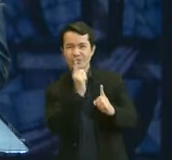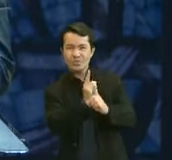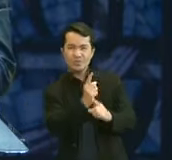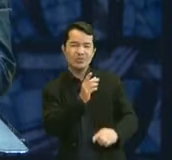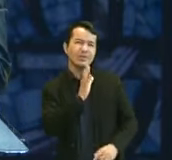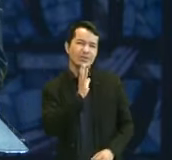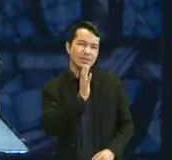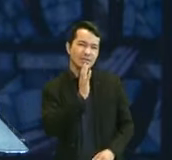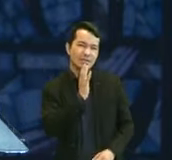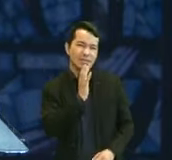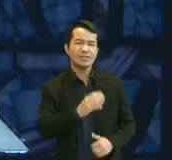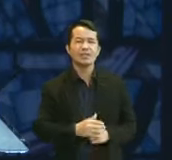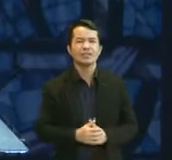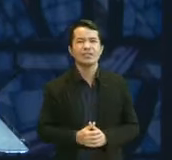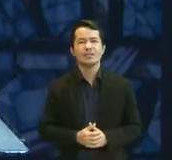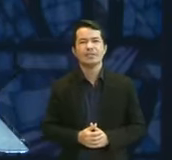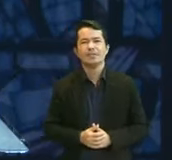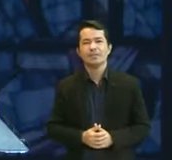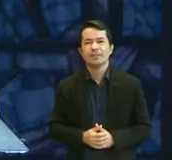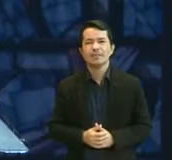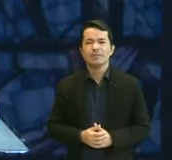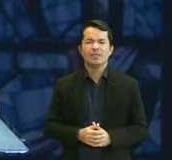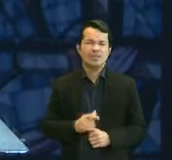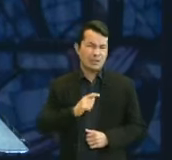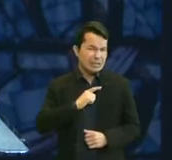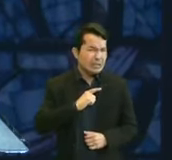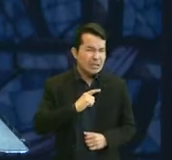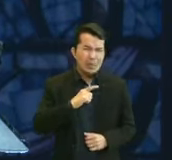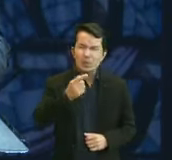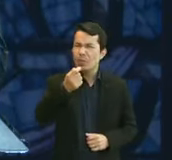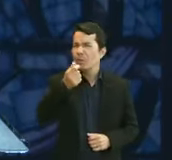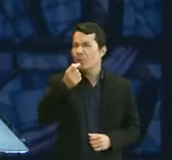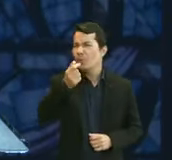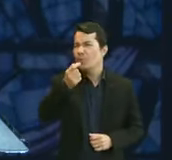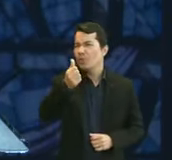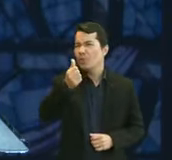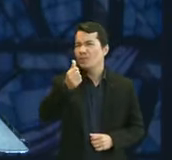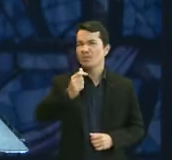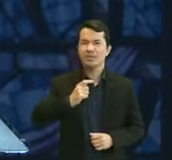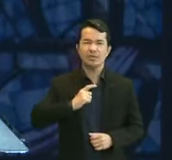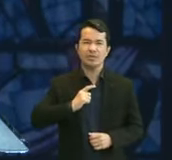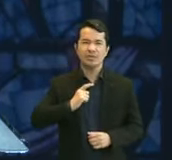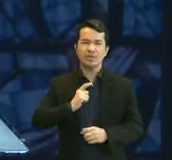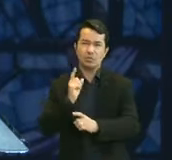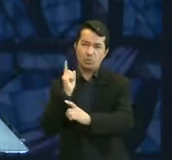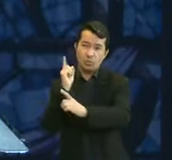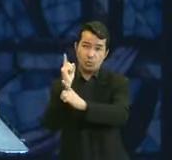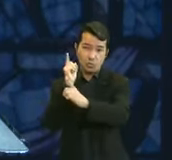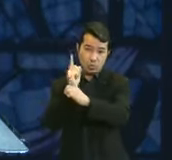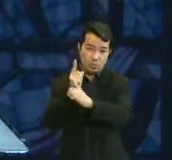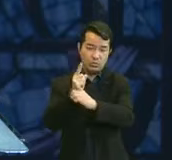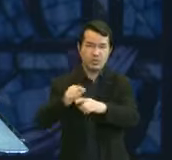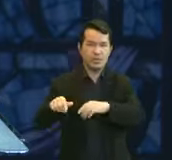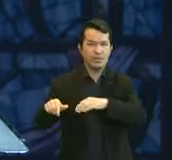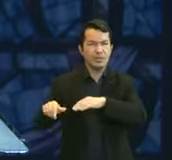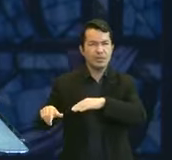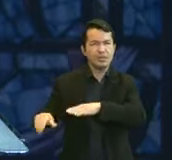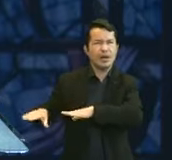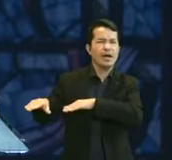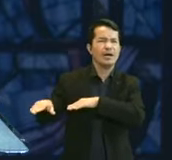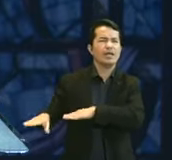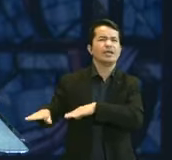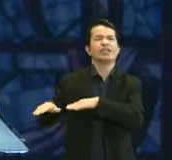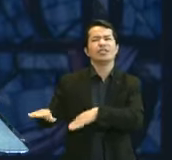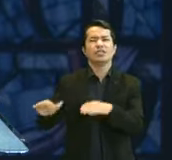ele estava numa véspera de um encontro da Marcha para Jesus, e vários pastores